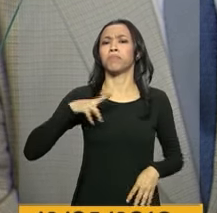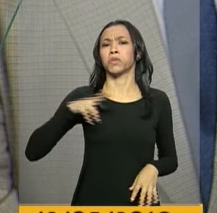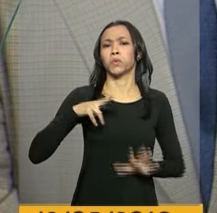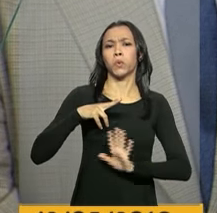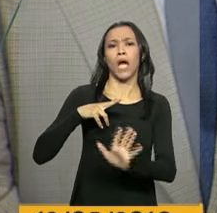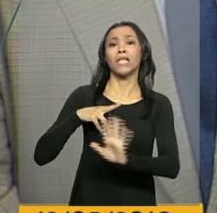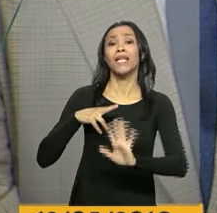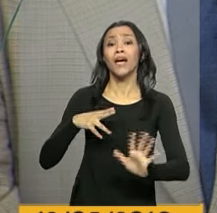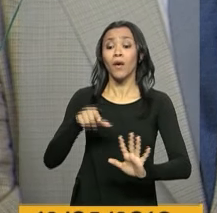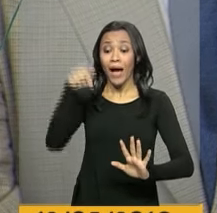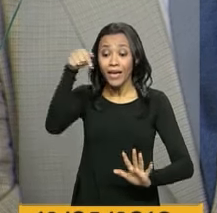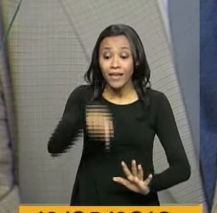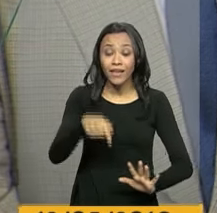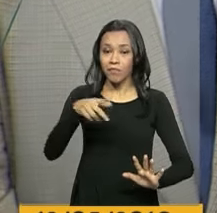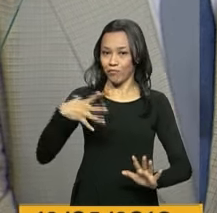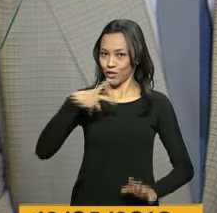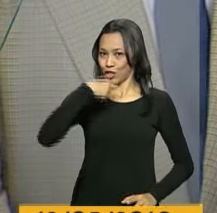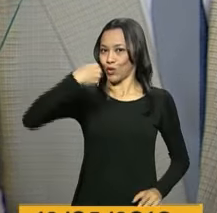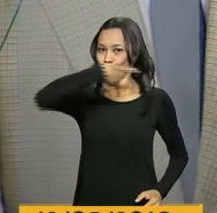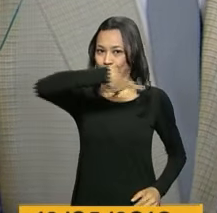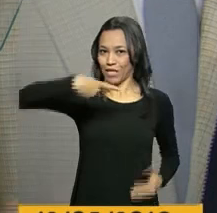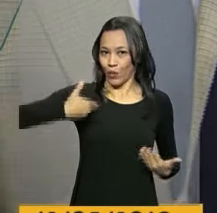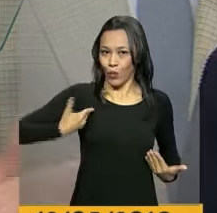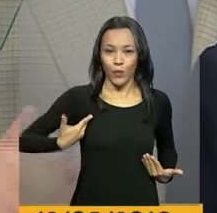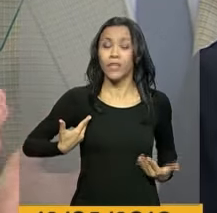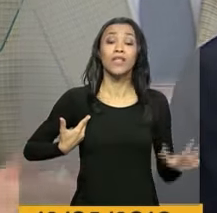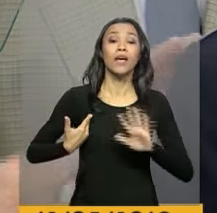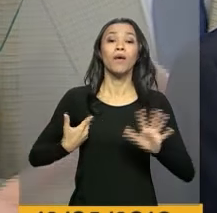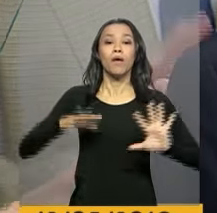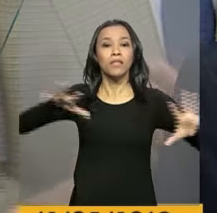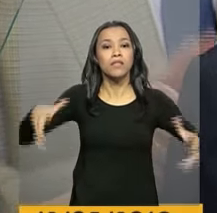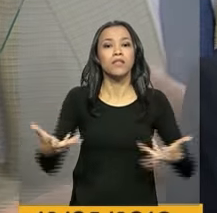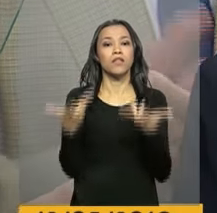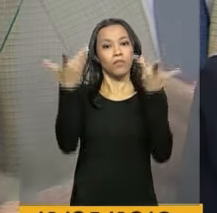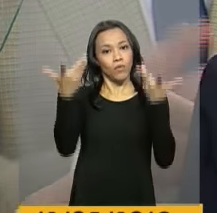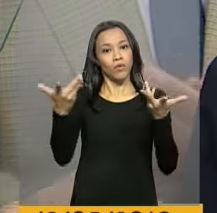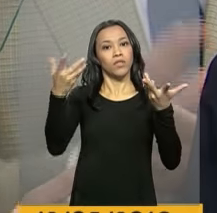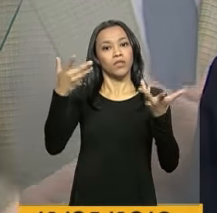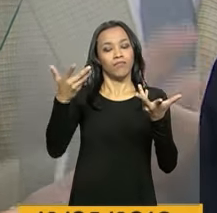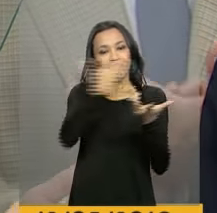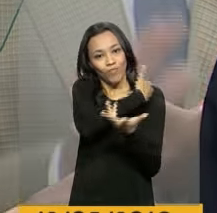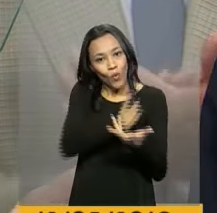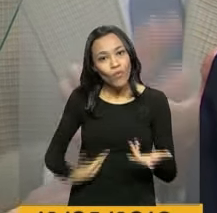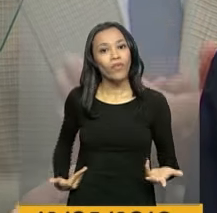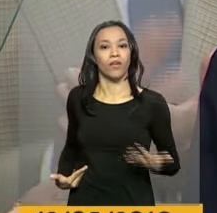cerimônia institucional. Uma cerimônia em que as palavras